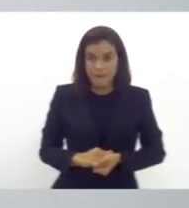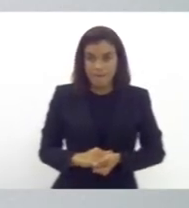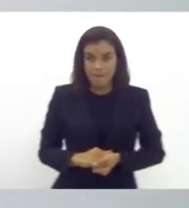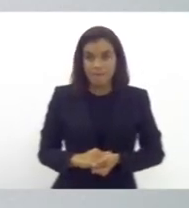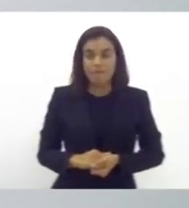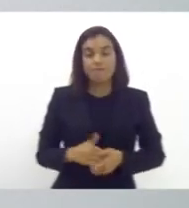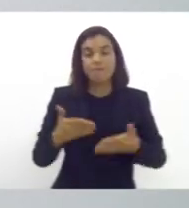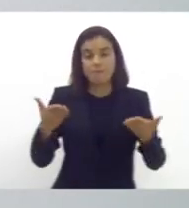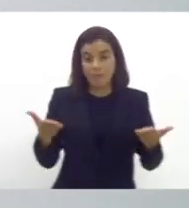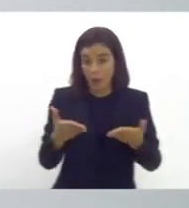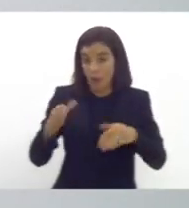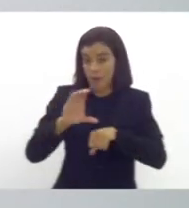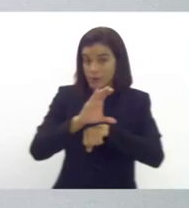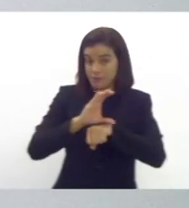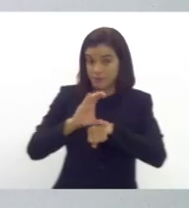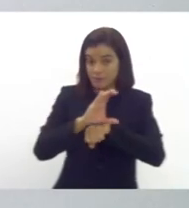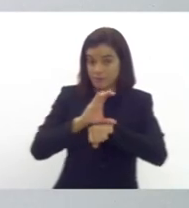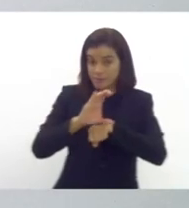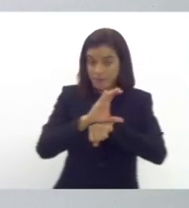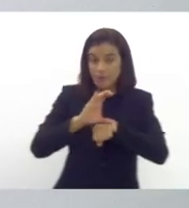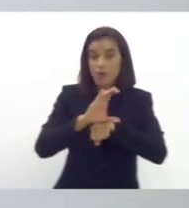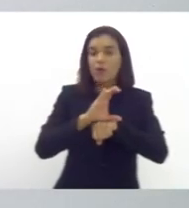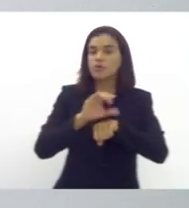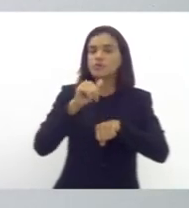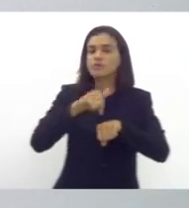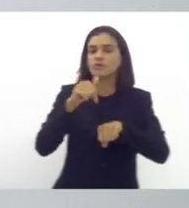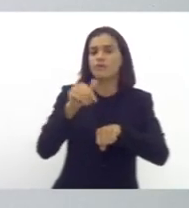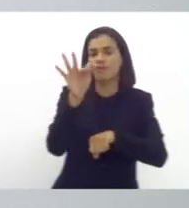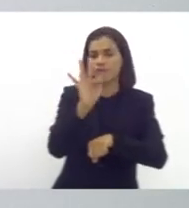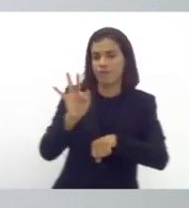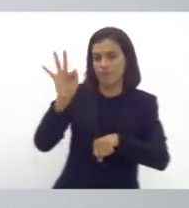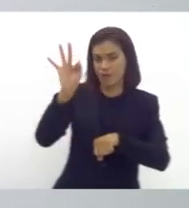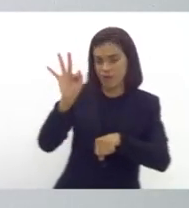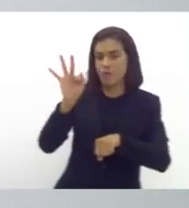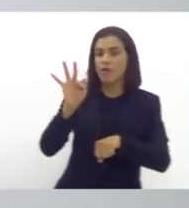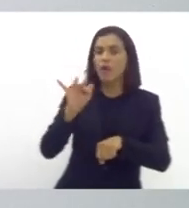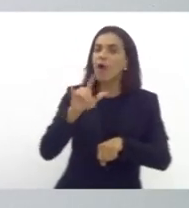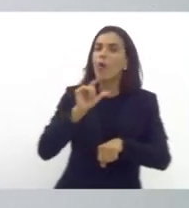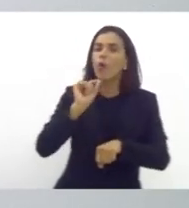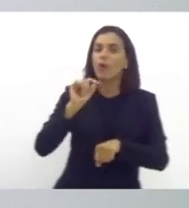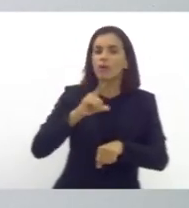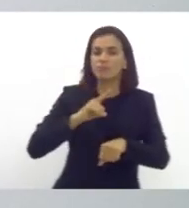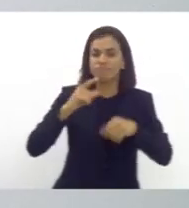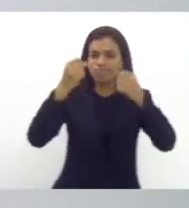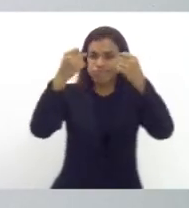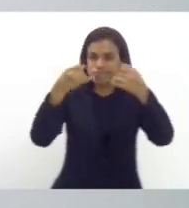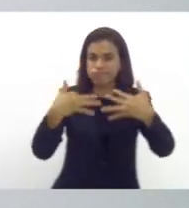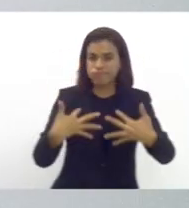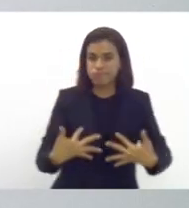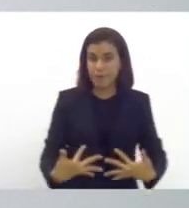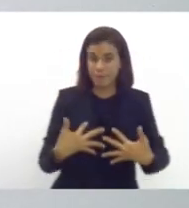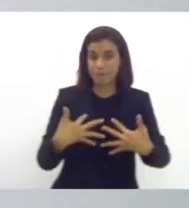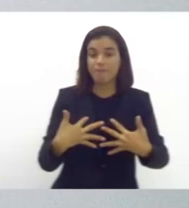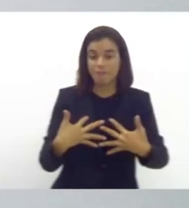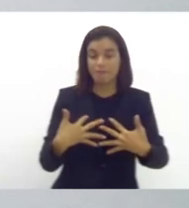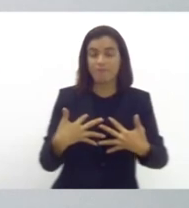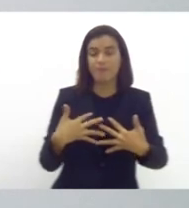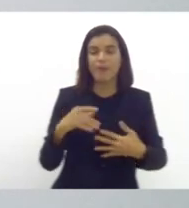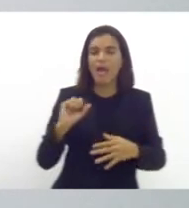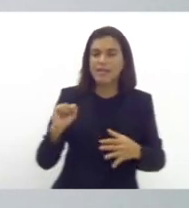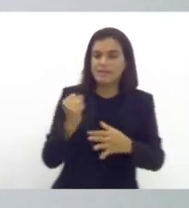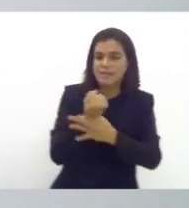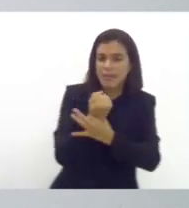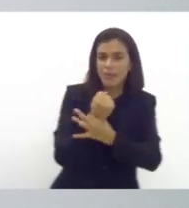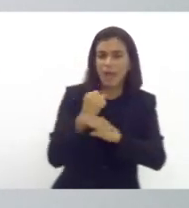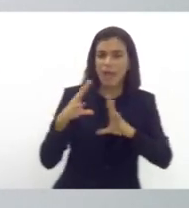vamos A constituição a Constituição Federal prevê que a ordem econômica tem por fim assegurar